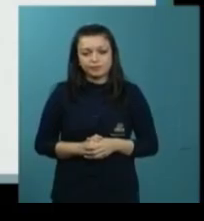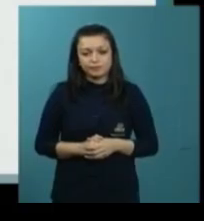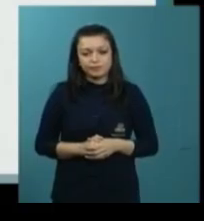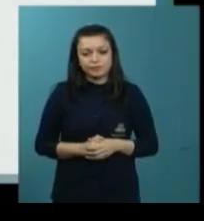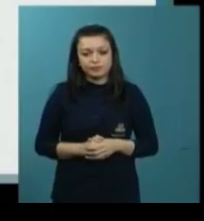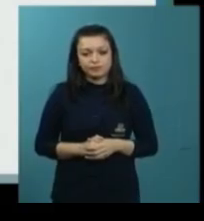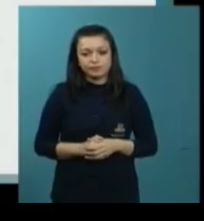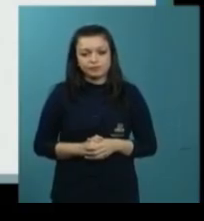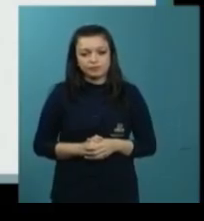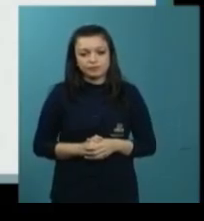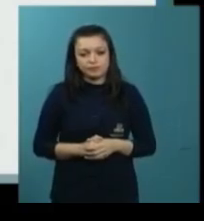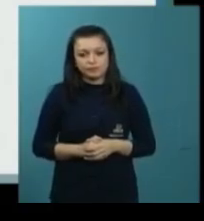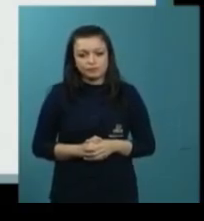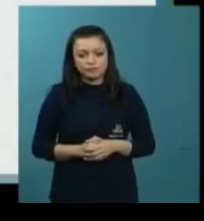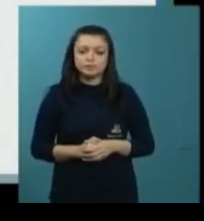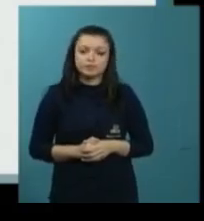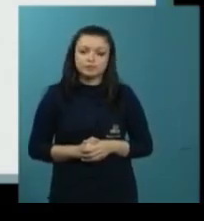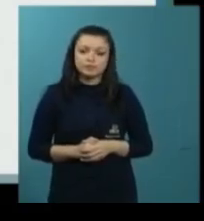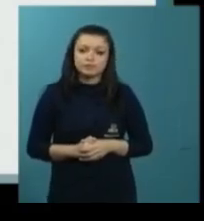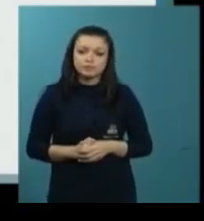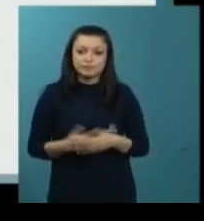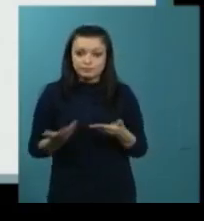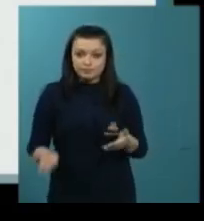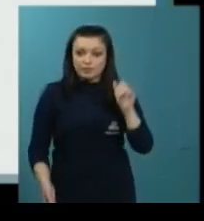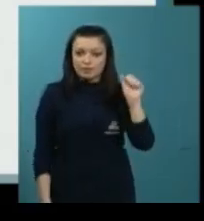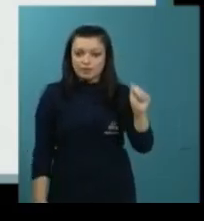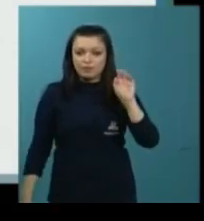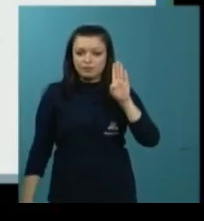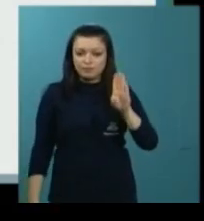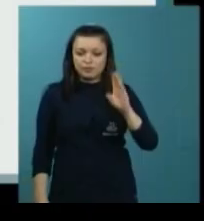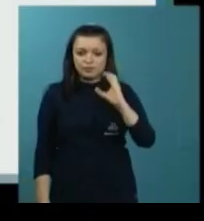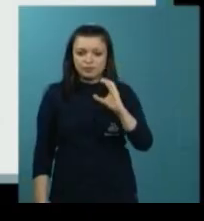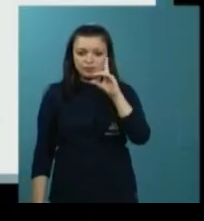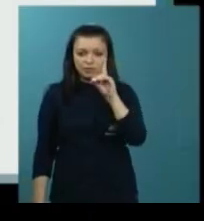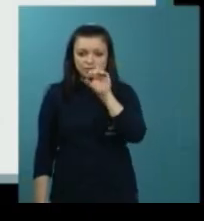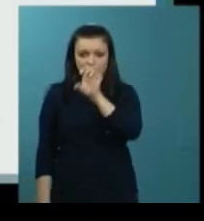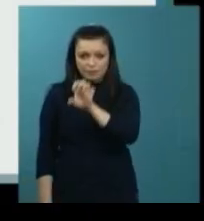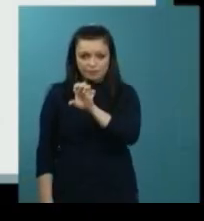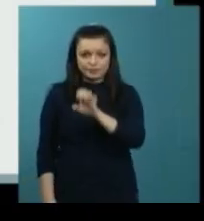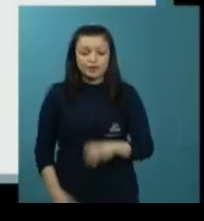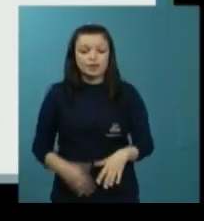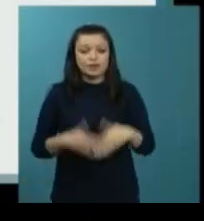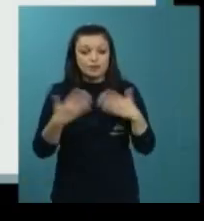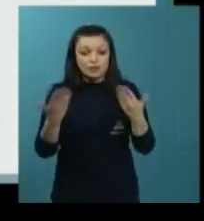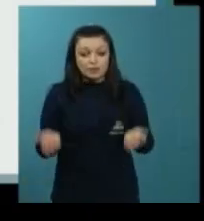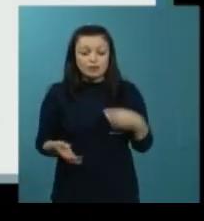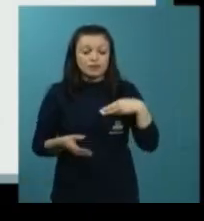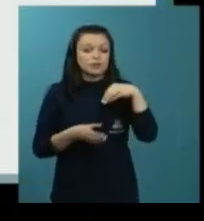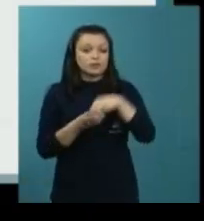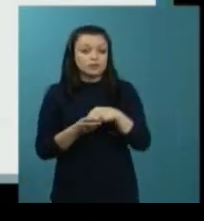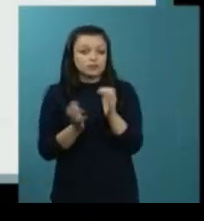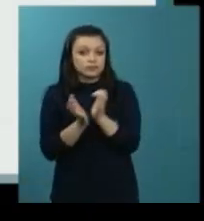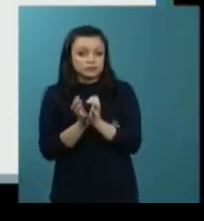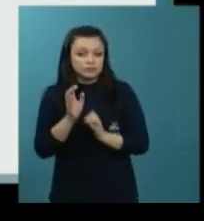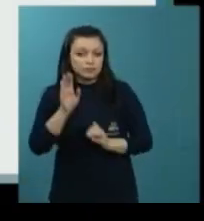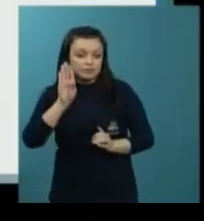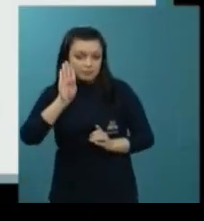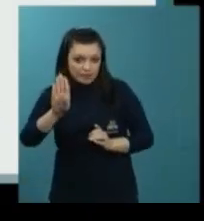C, D e E, enquanto os elementos do conjunto